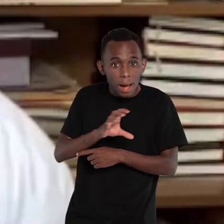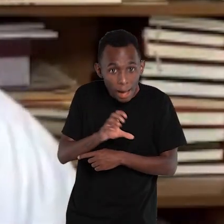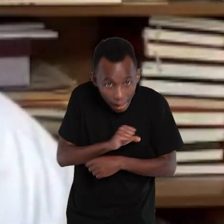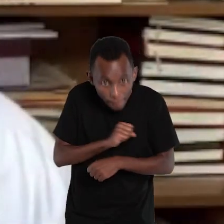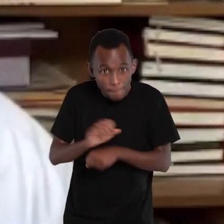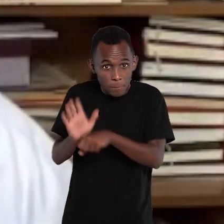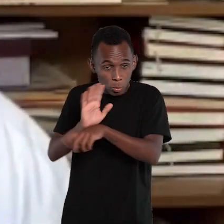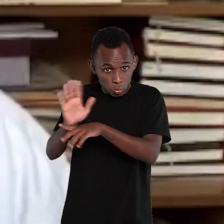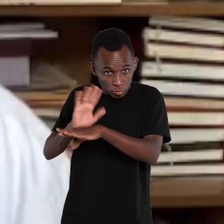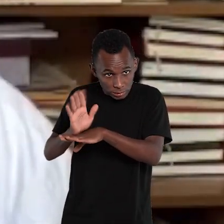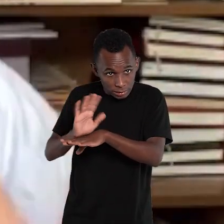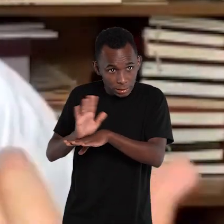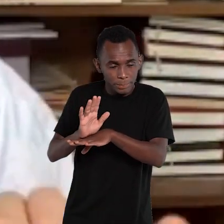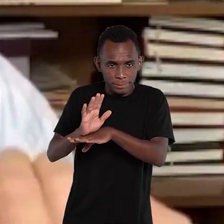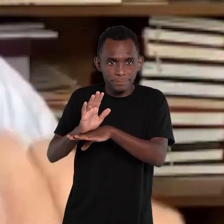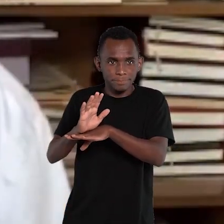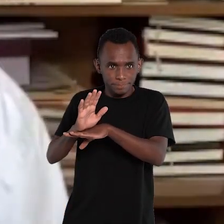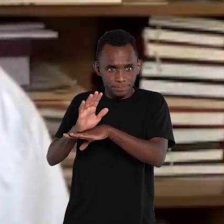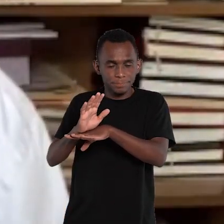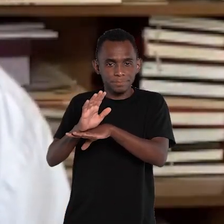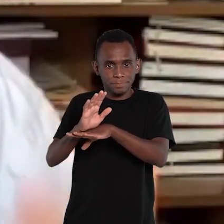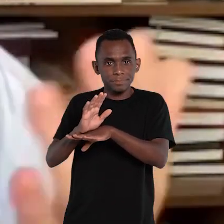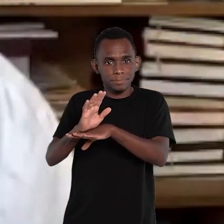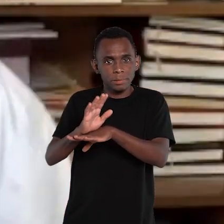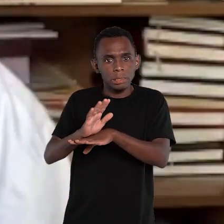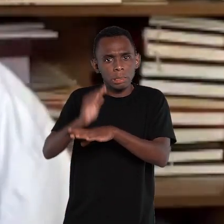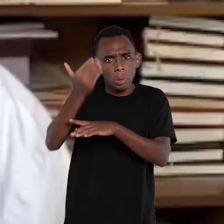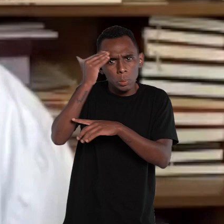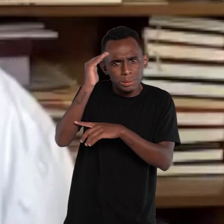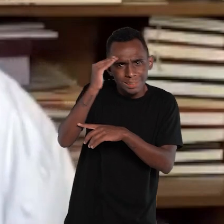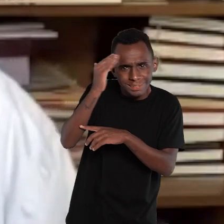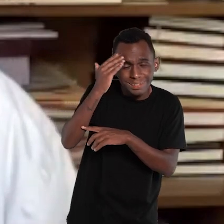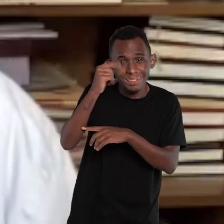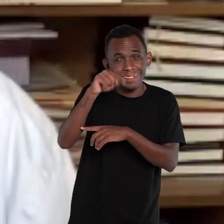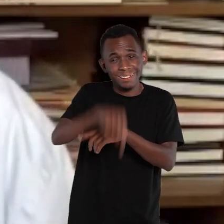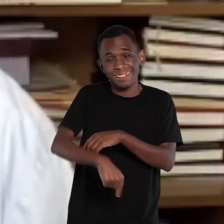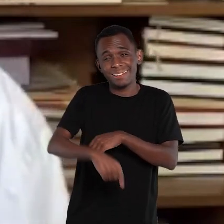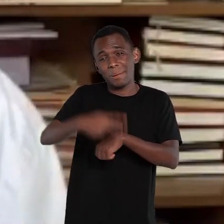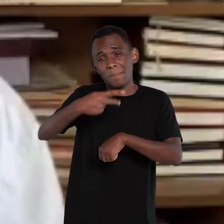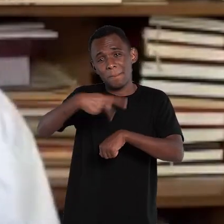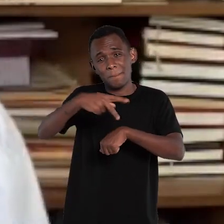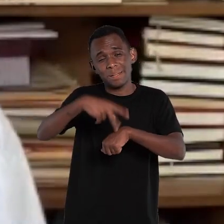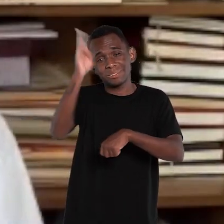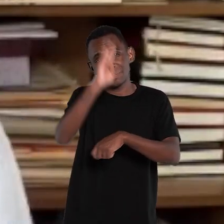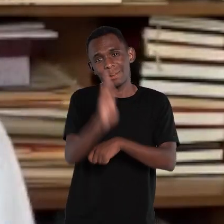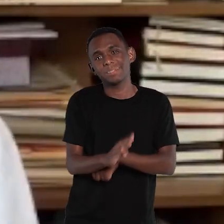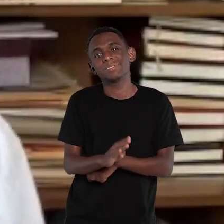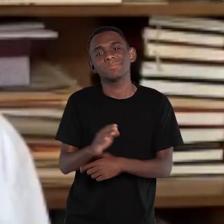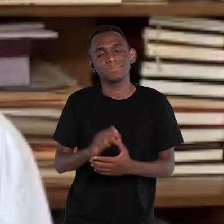Amo de paixão o incompreendido e injustiçado cinema brasileiro.